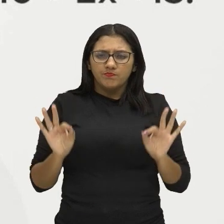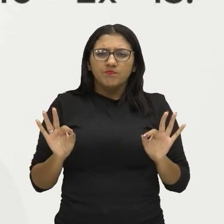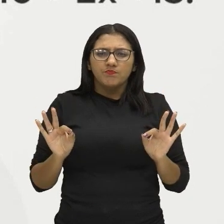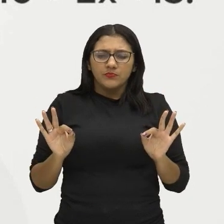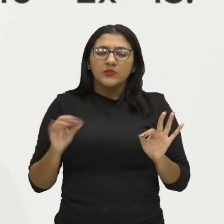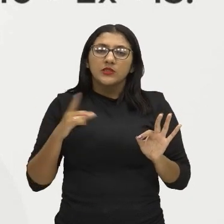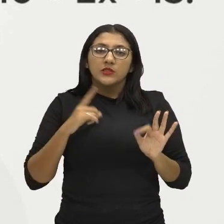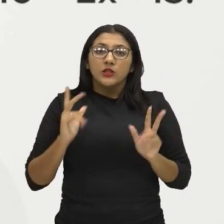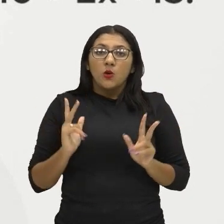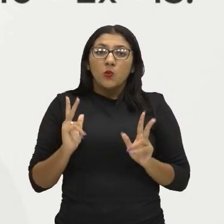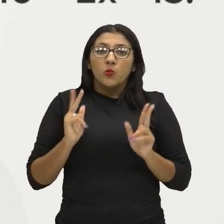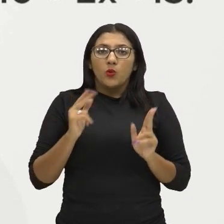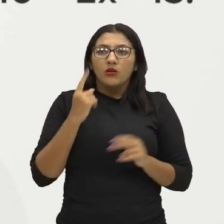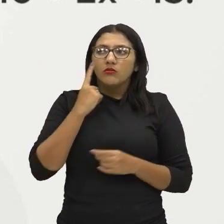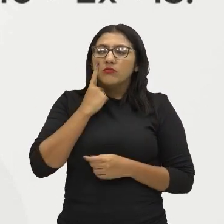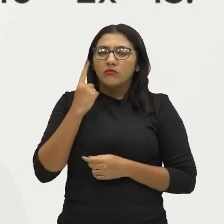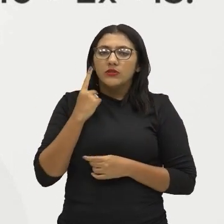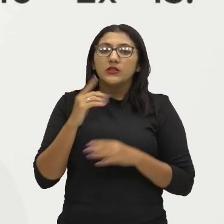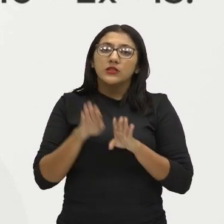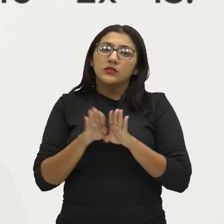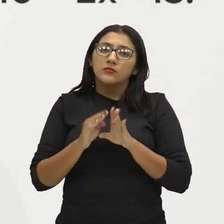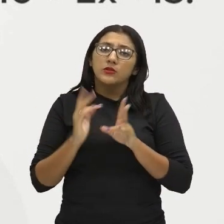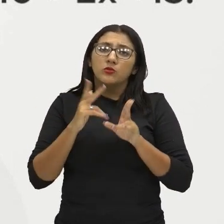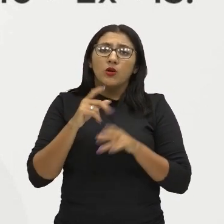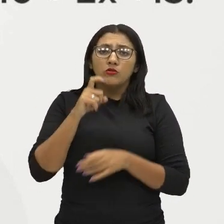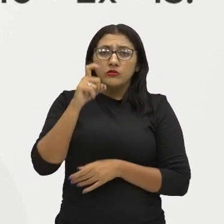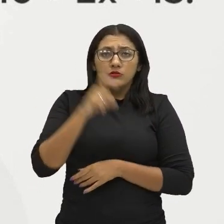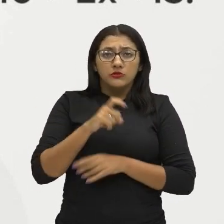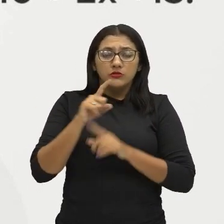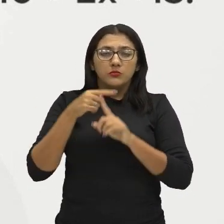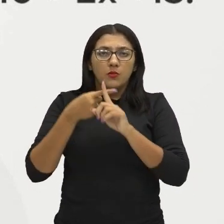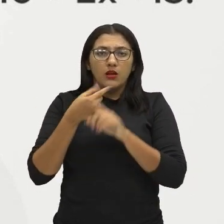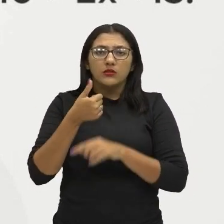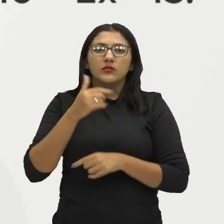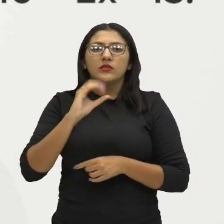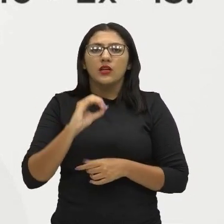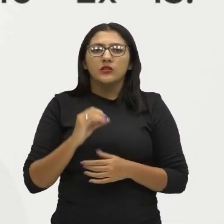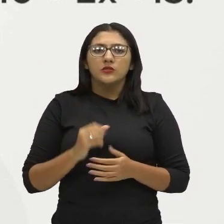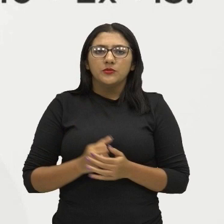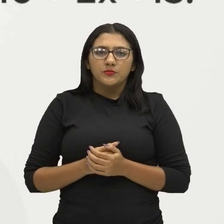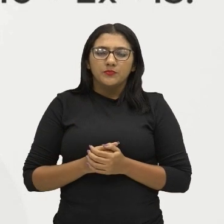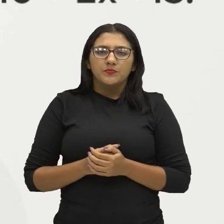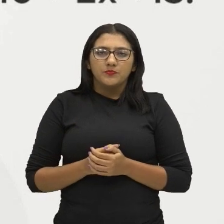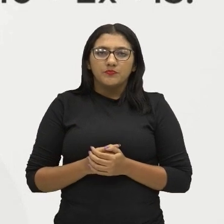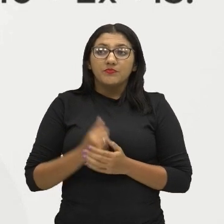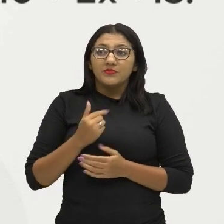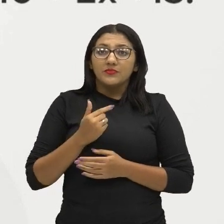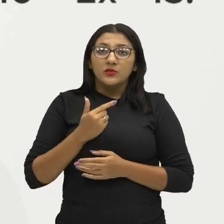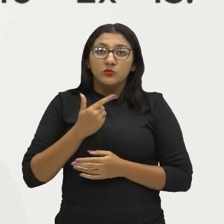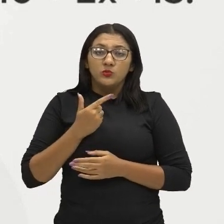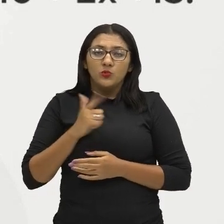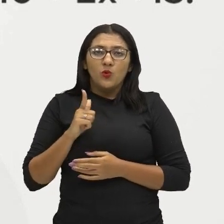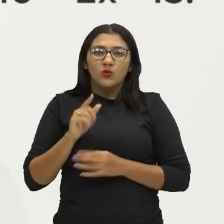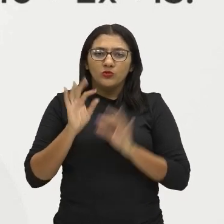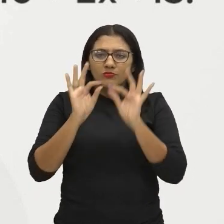automaticamente, também eu vou ter x mais 10. E aqui, olha, eu vou ter,